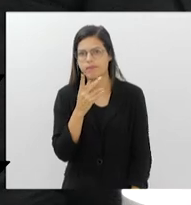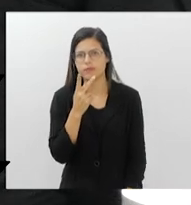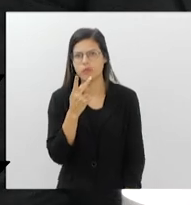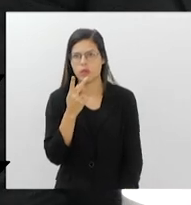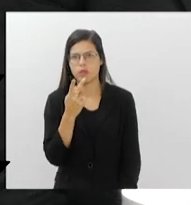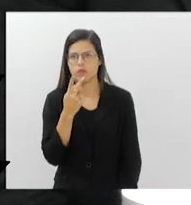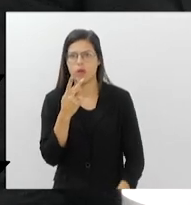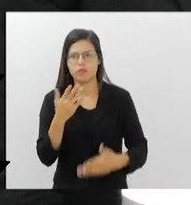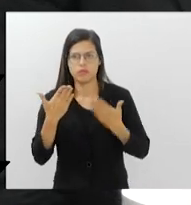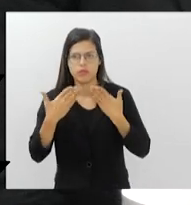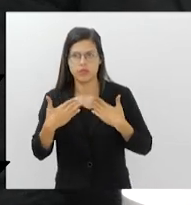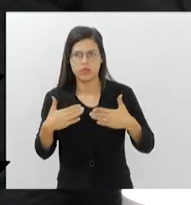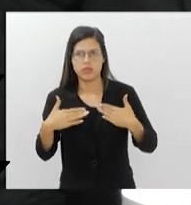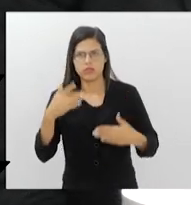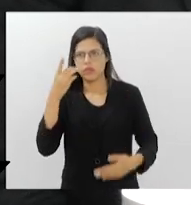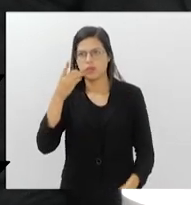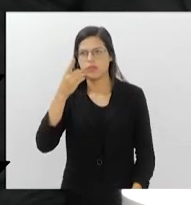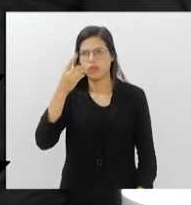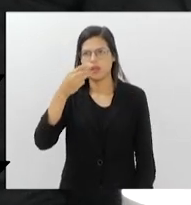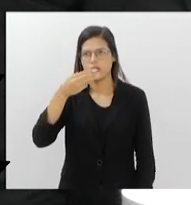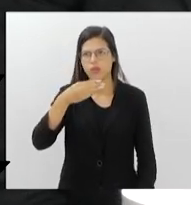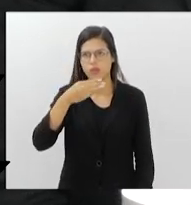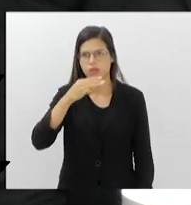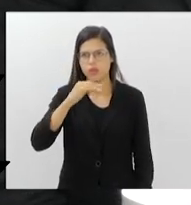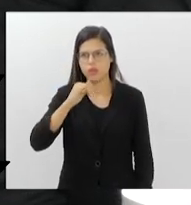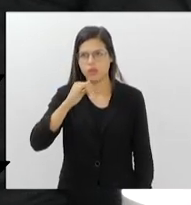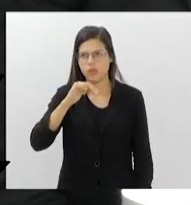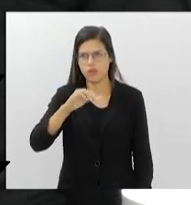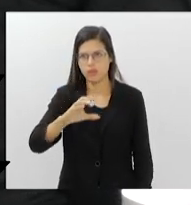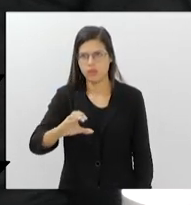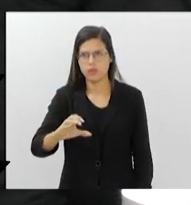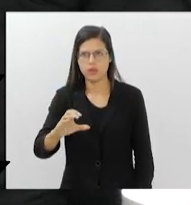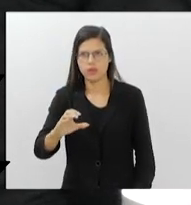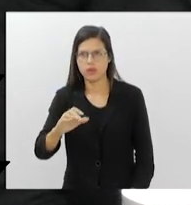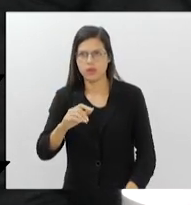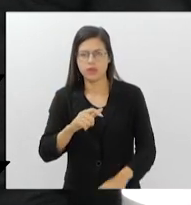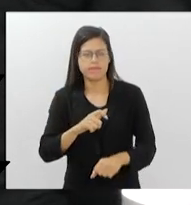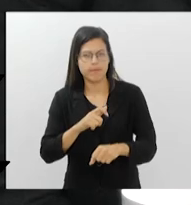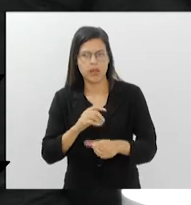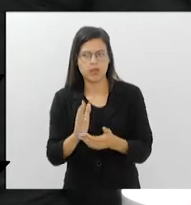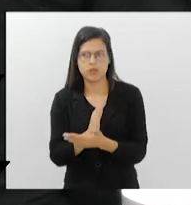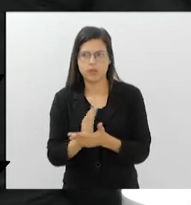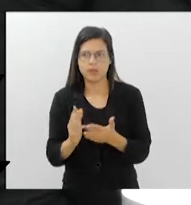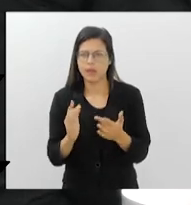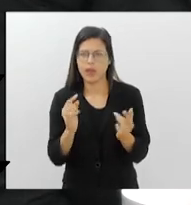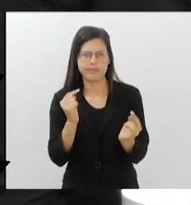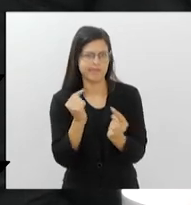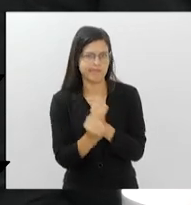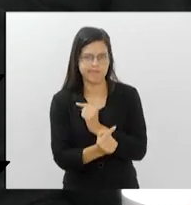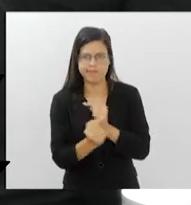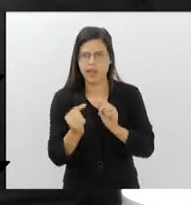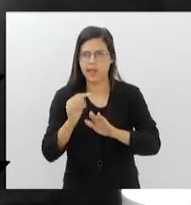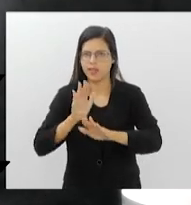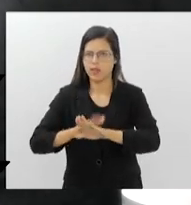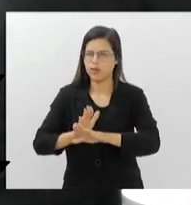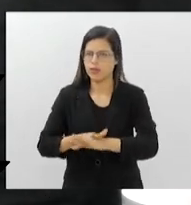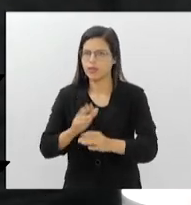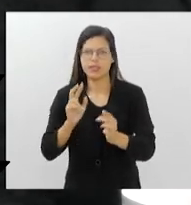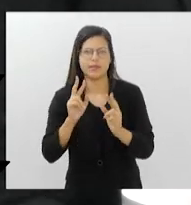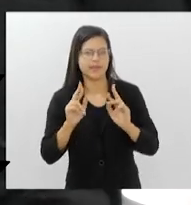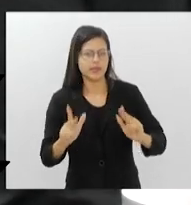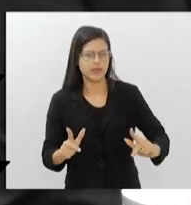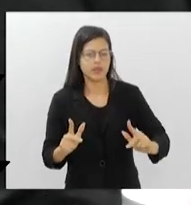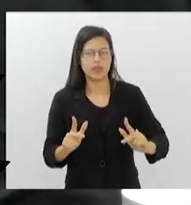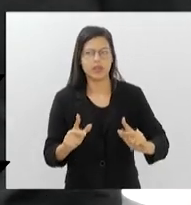toda tranquilidade Deputado mink porque eh em muitos momentos temos posições divergentes antagônicas em alguns temas